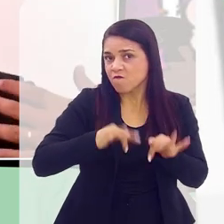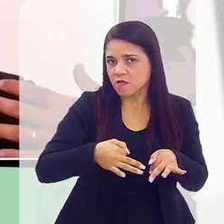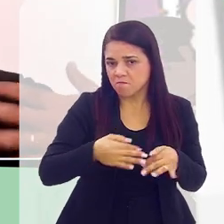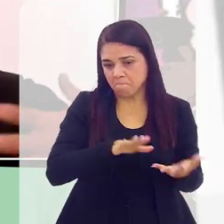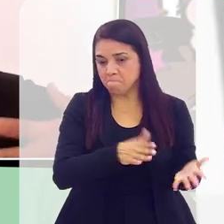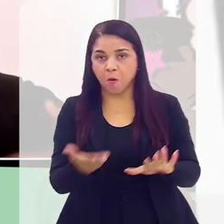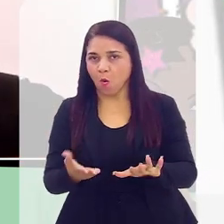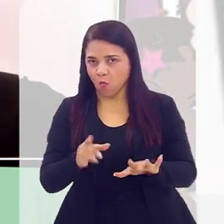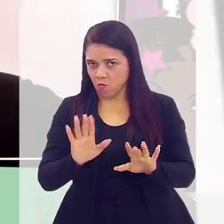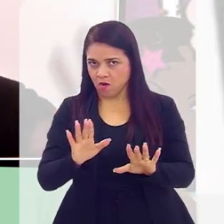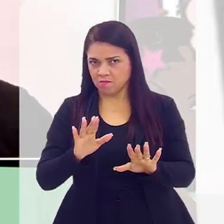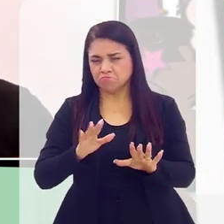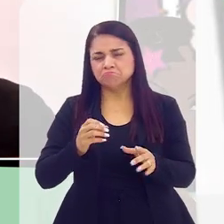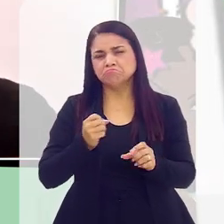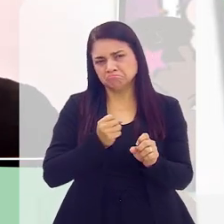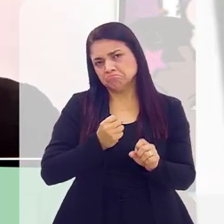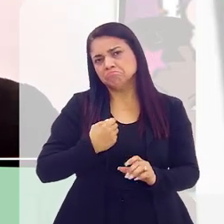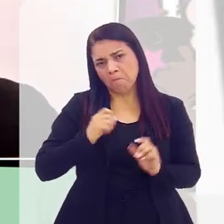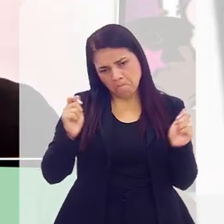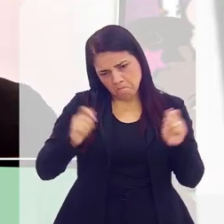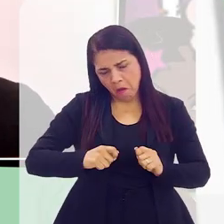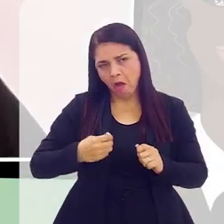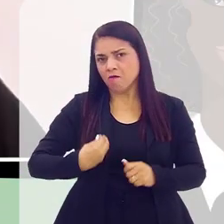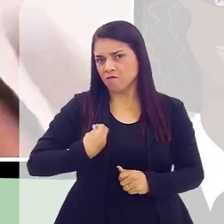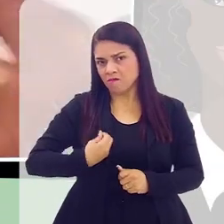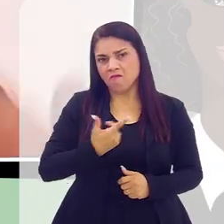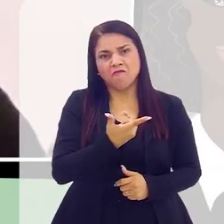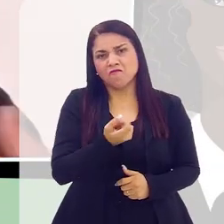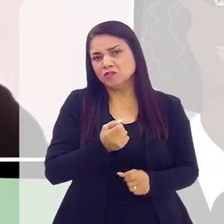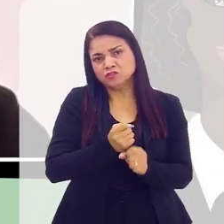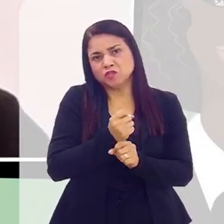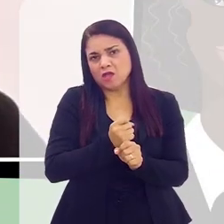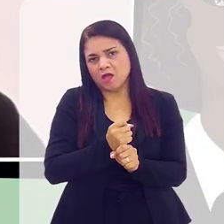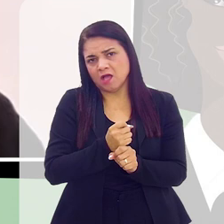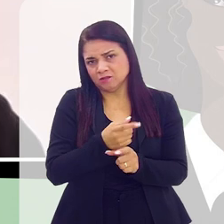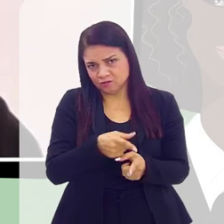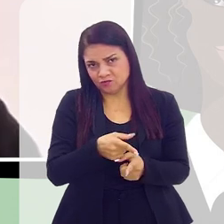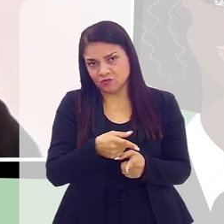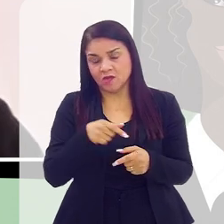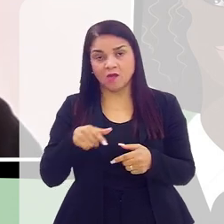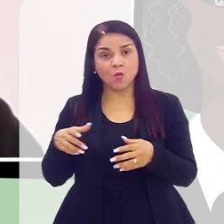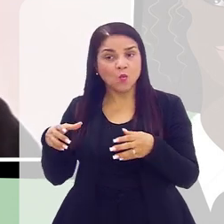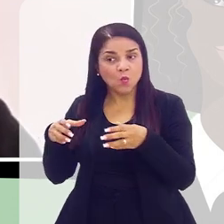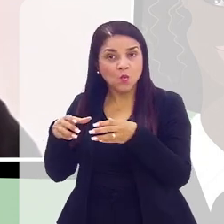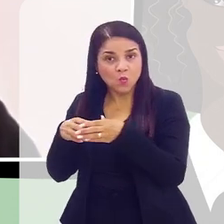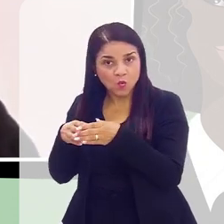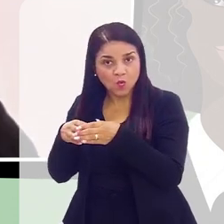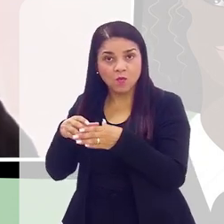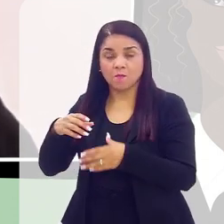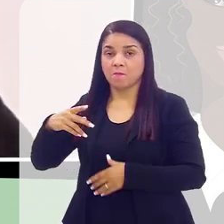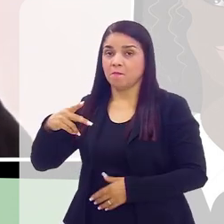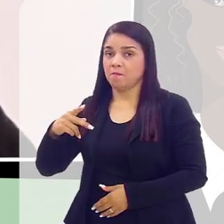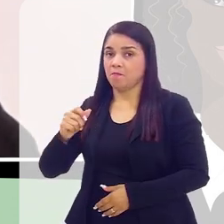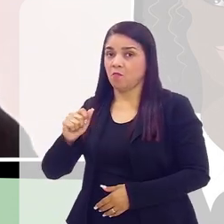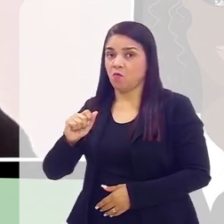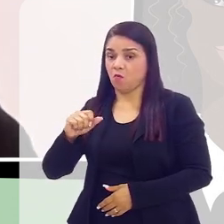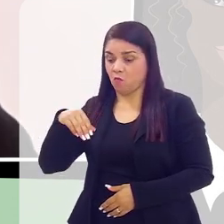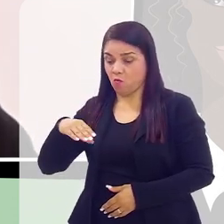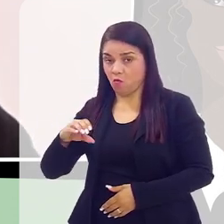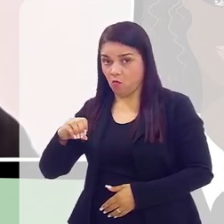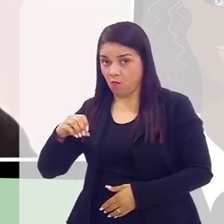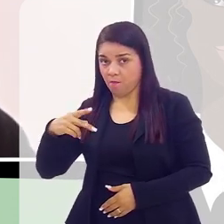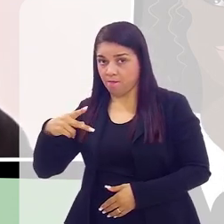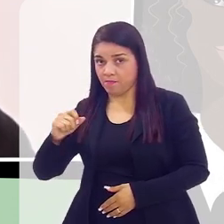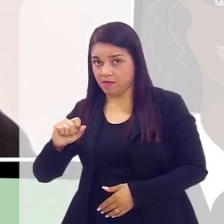Ele pode conviver 20 anos com uma doença ameaçadora de vida. O nosso projeto, a comunidade compassiva em si, não é